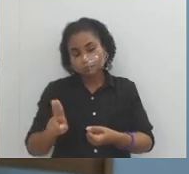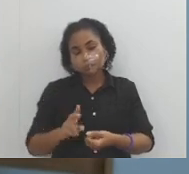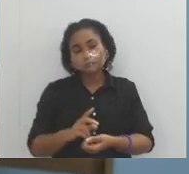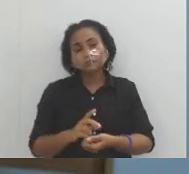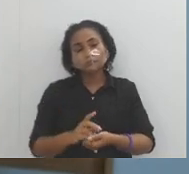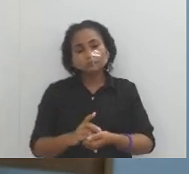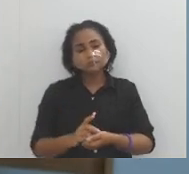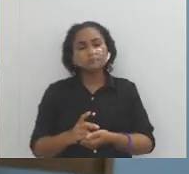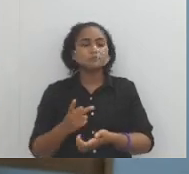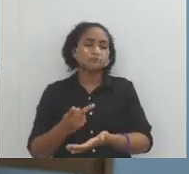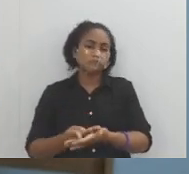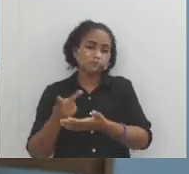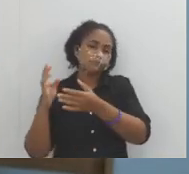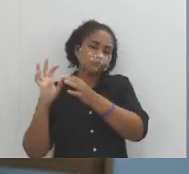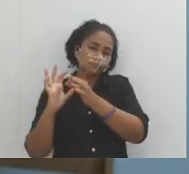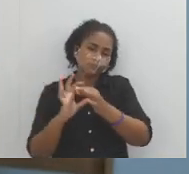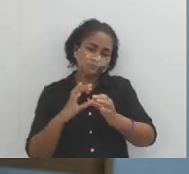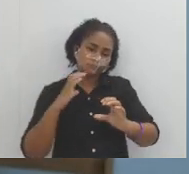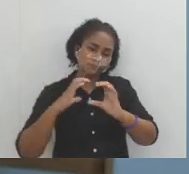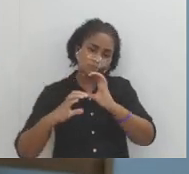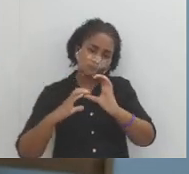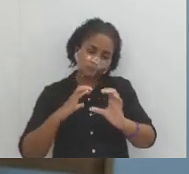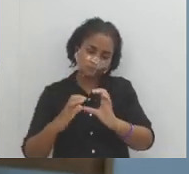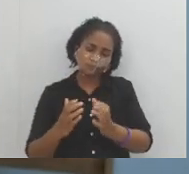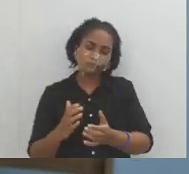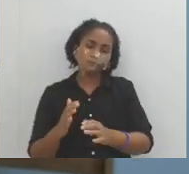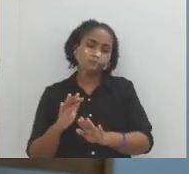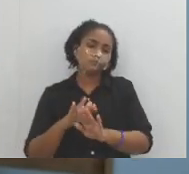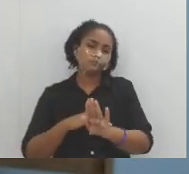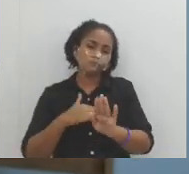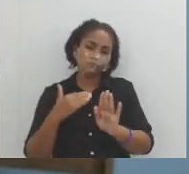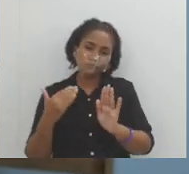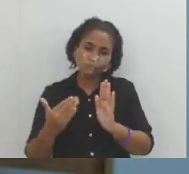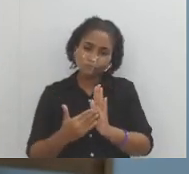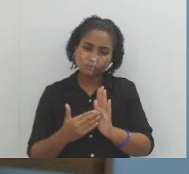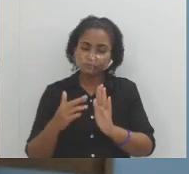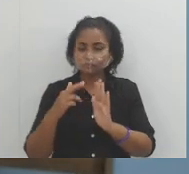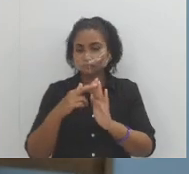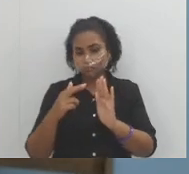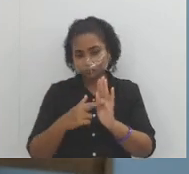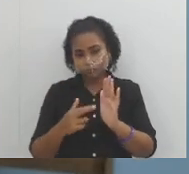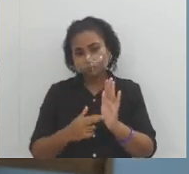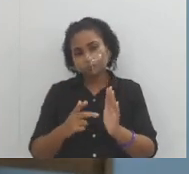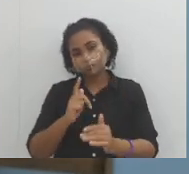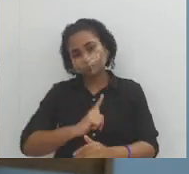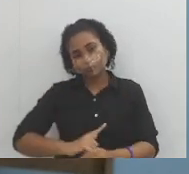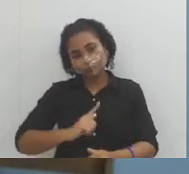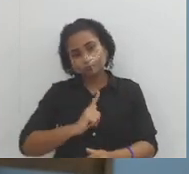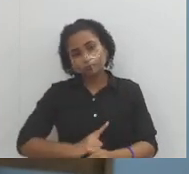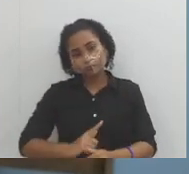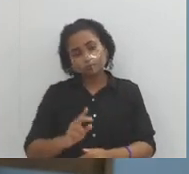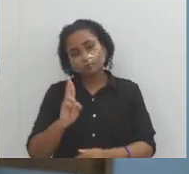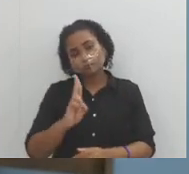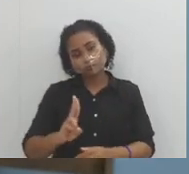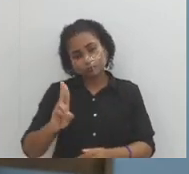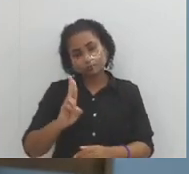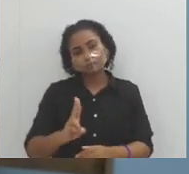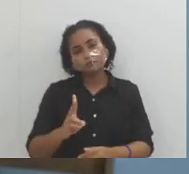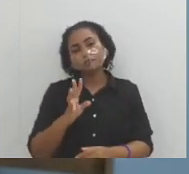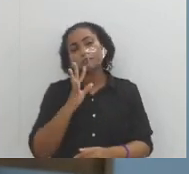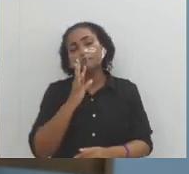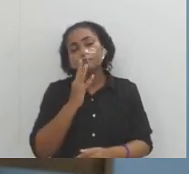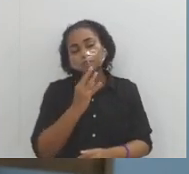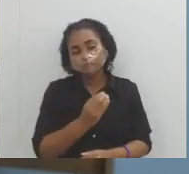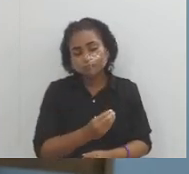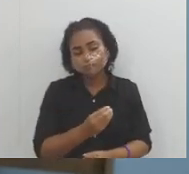maioria das situações comunicativas, todas as normas gramaticais, né? Mesmo